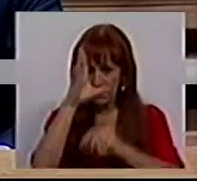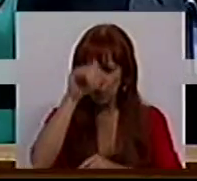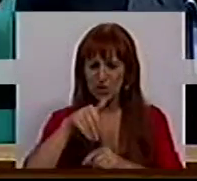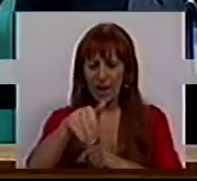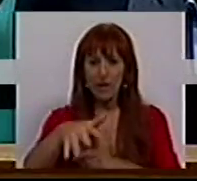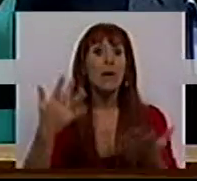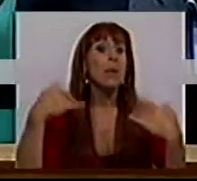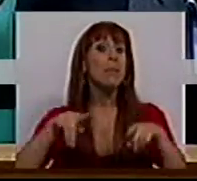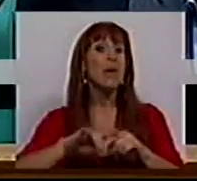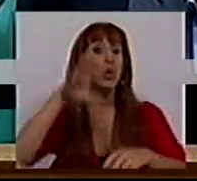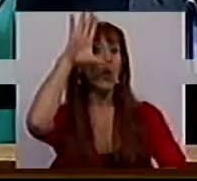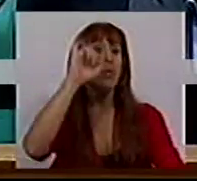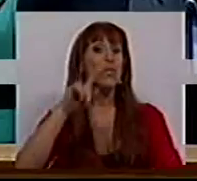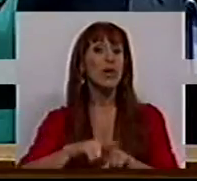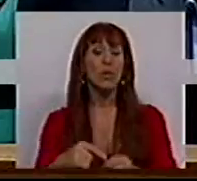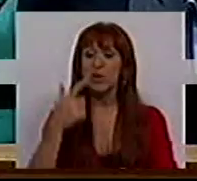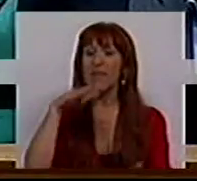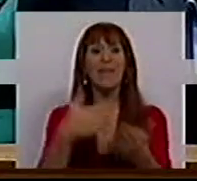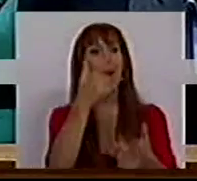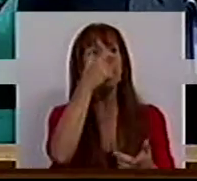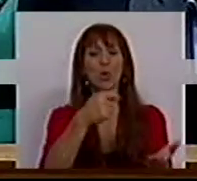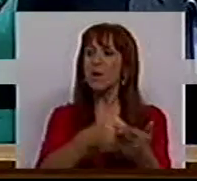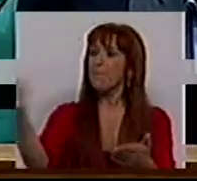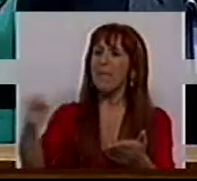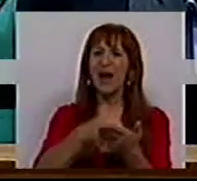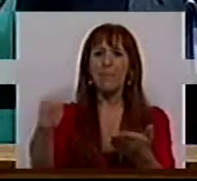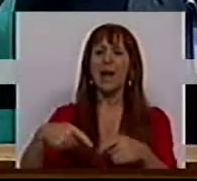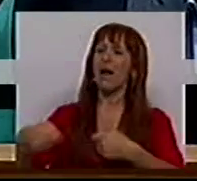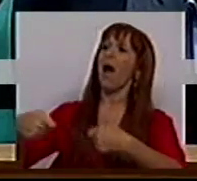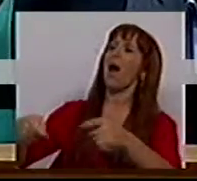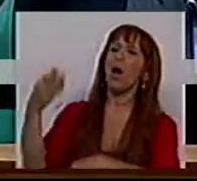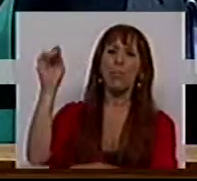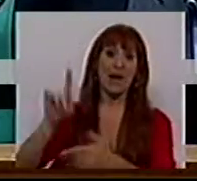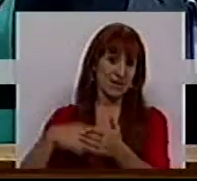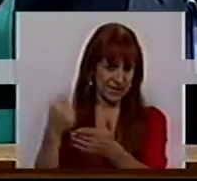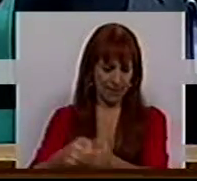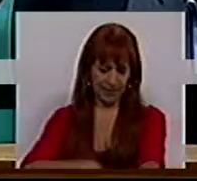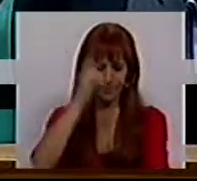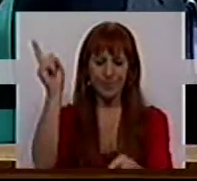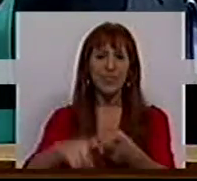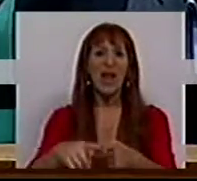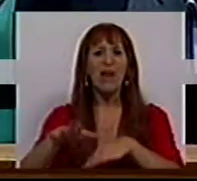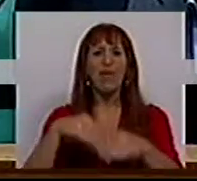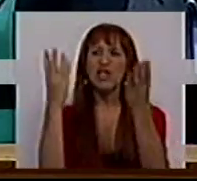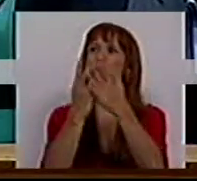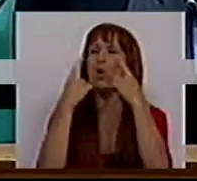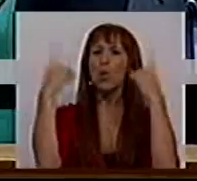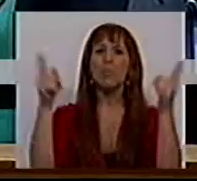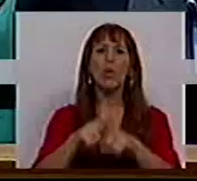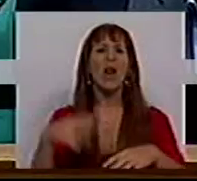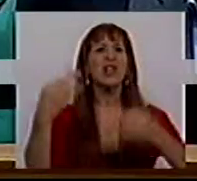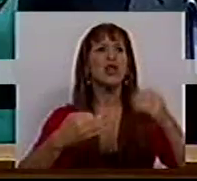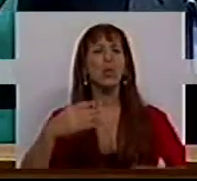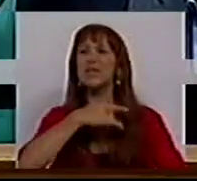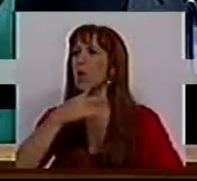Estado. Mas um Governo que põe os contribuintes a pagar os desmandos da banca, como sempre, e que faz a escola pública, a